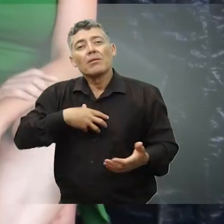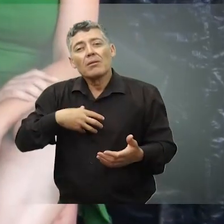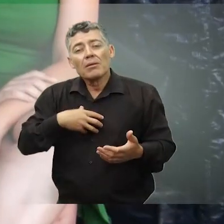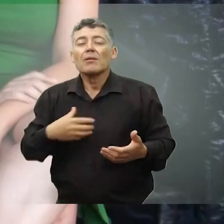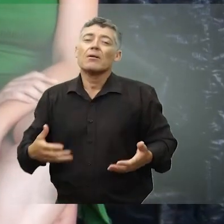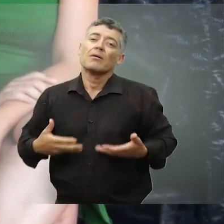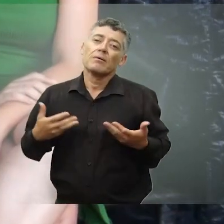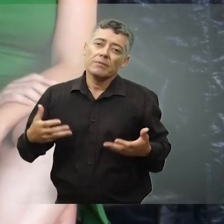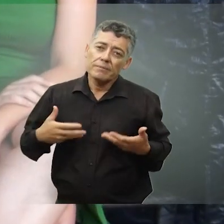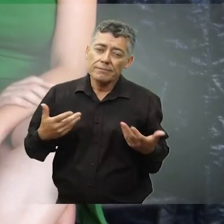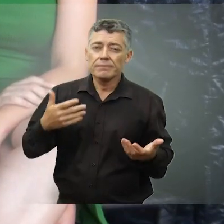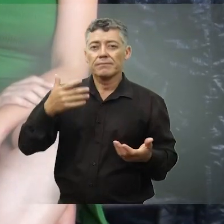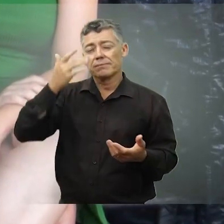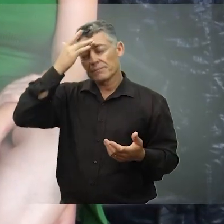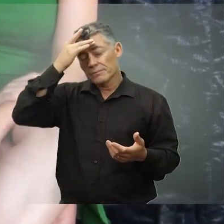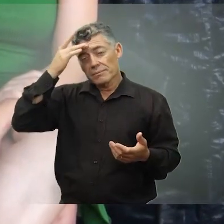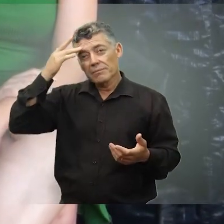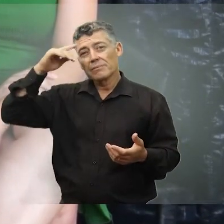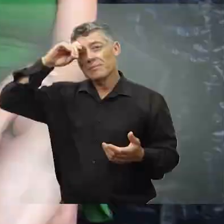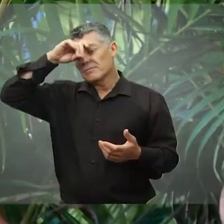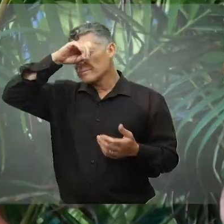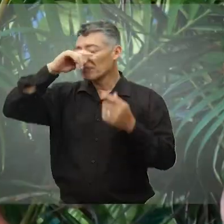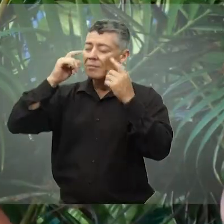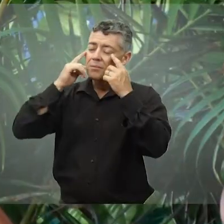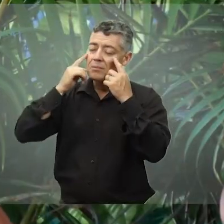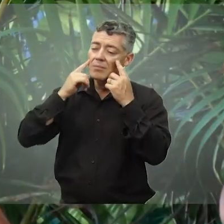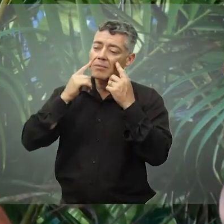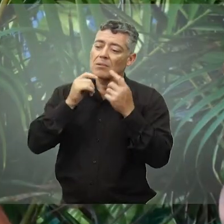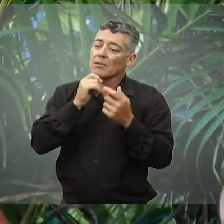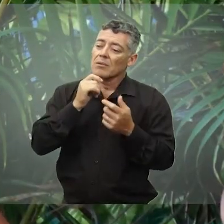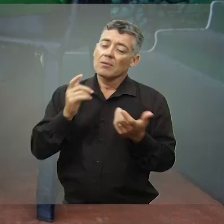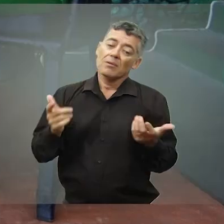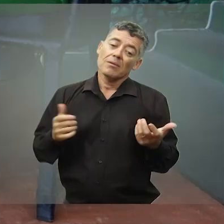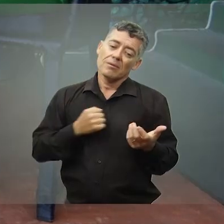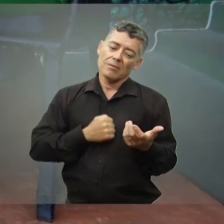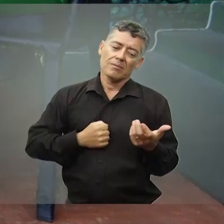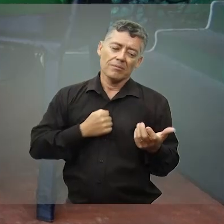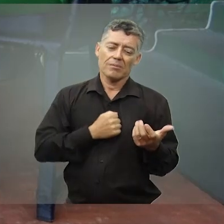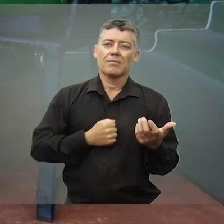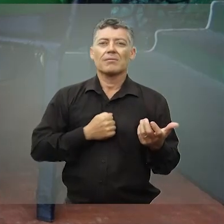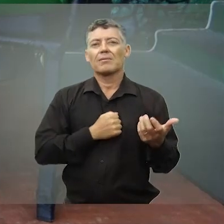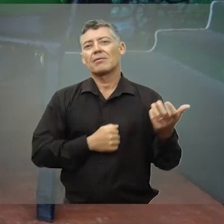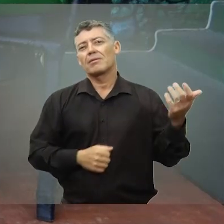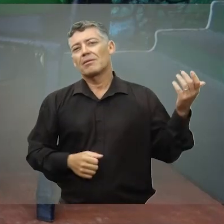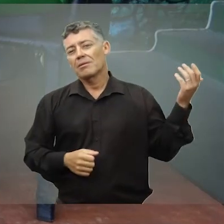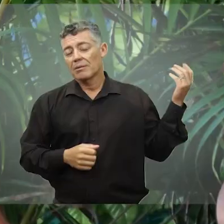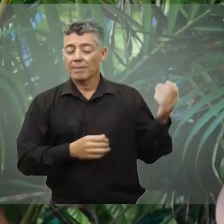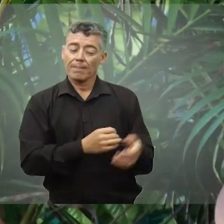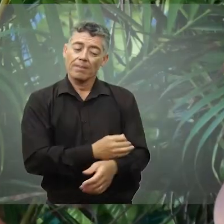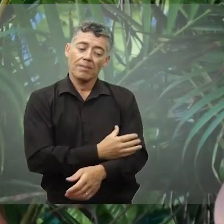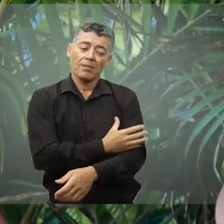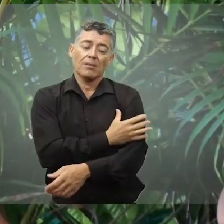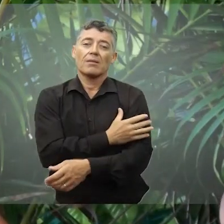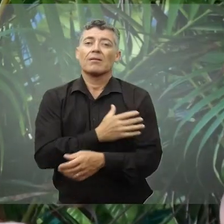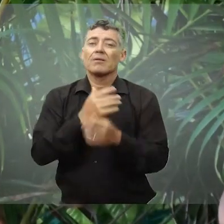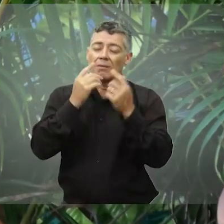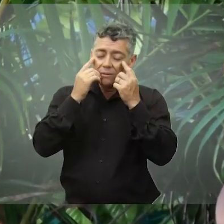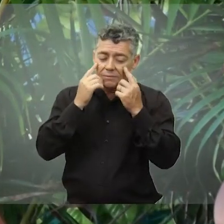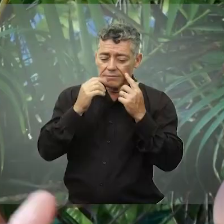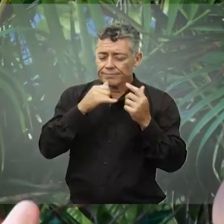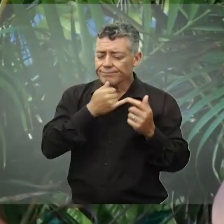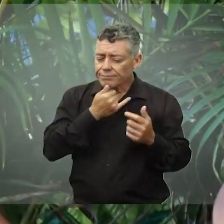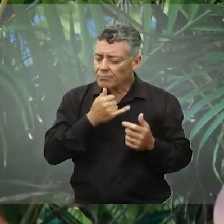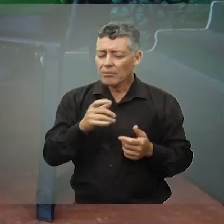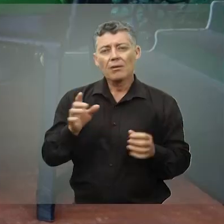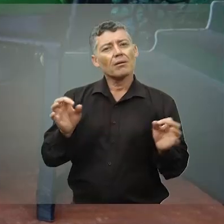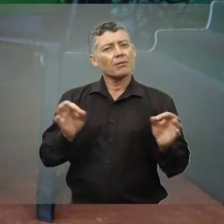Então dificilmente a pessoa vai ouvir um axé, você pode chorar, mas pode chorar com saudade, você pode chorar com emoção. Mas tristeza com axé